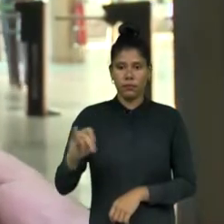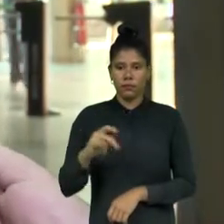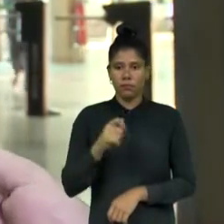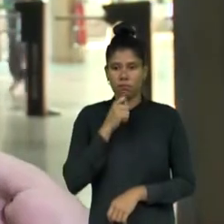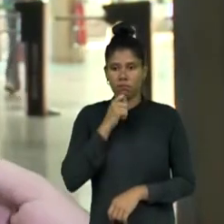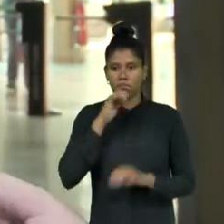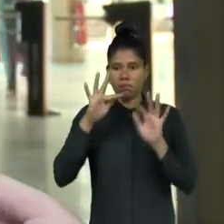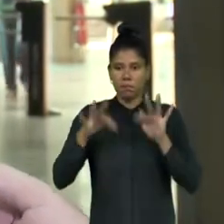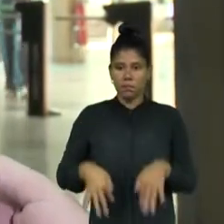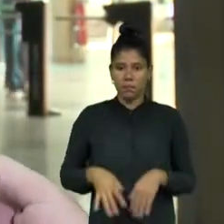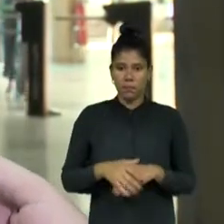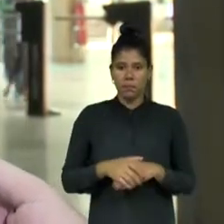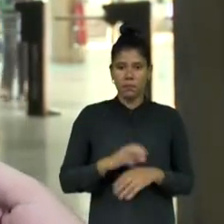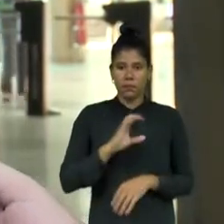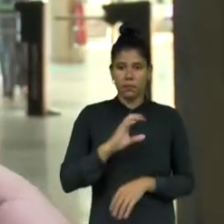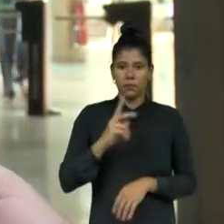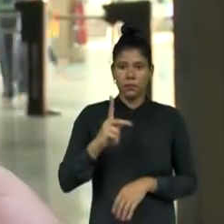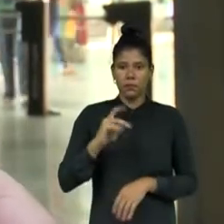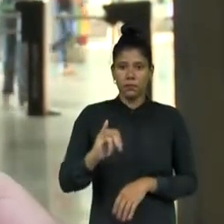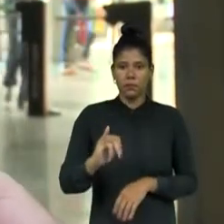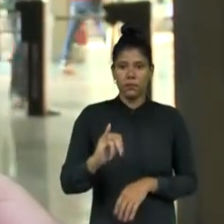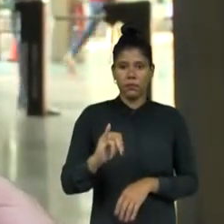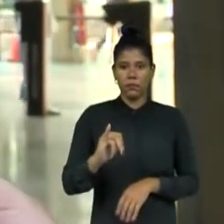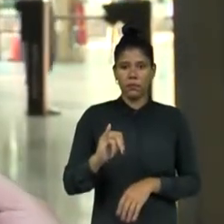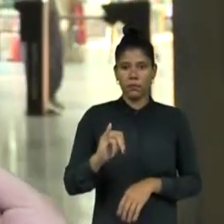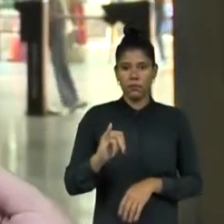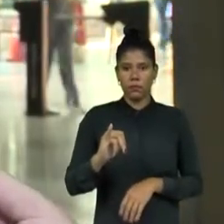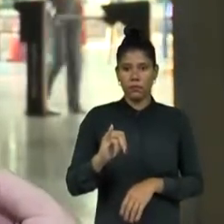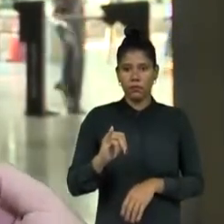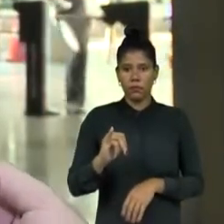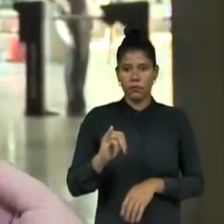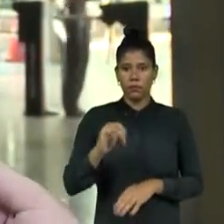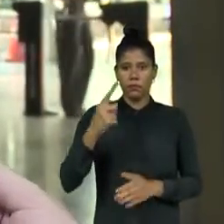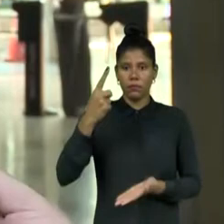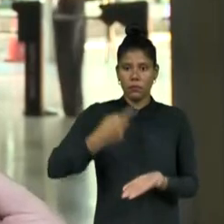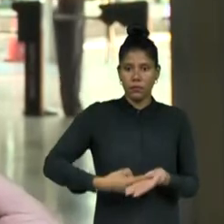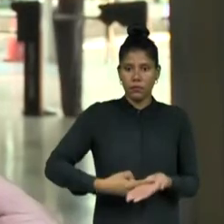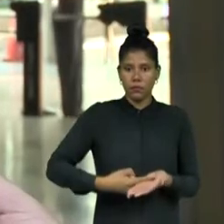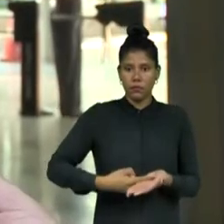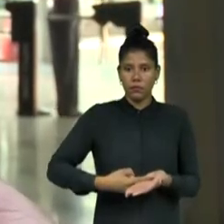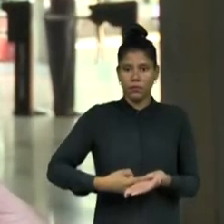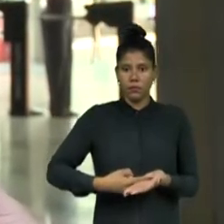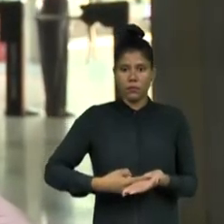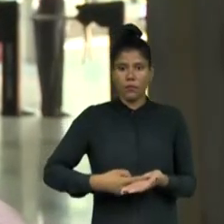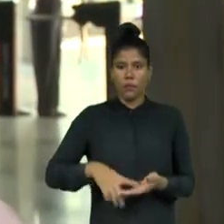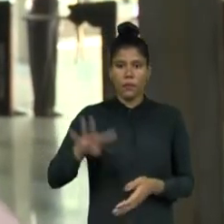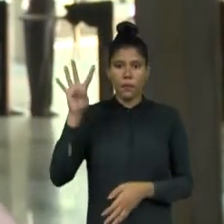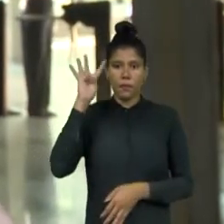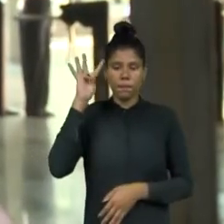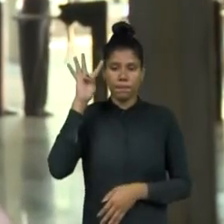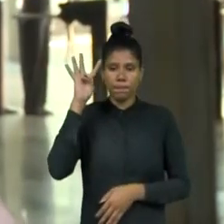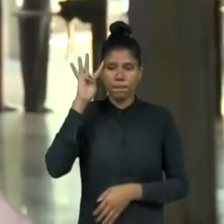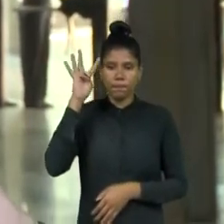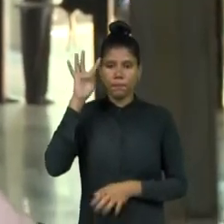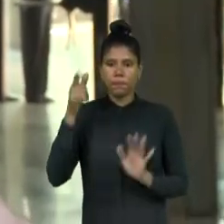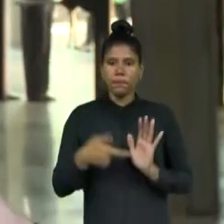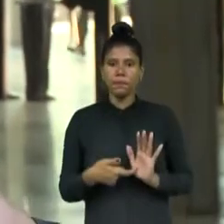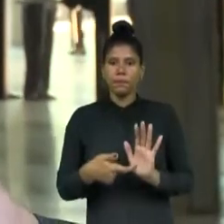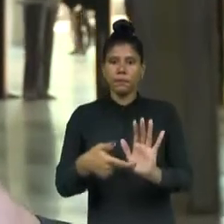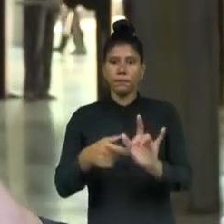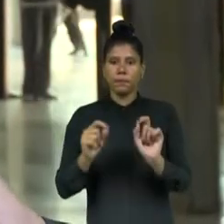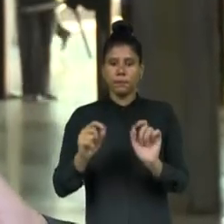Isso, a Comissão Parlamentar de Inquérito agendou para esta quarta-feira, né, a apresentação do